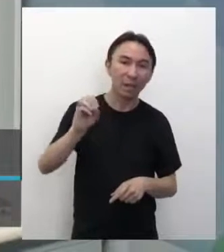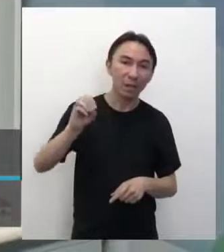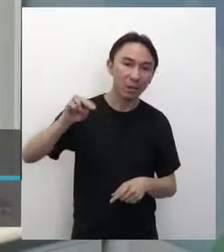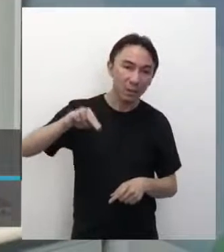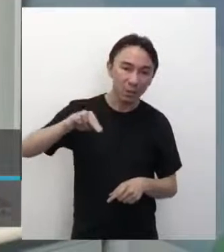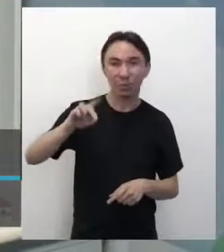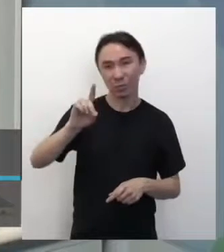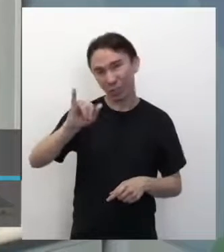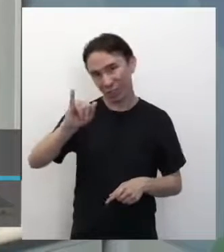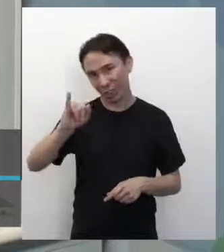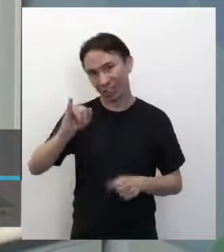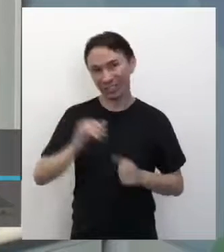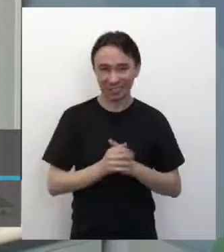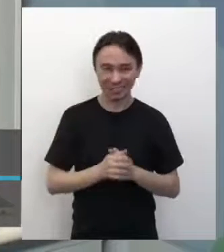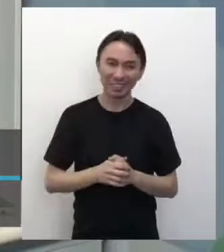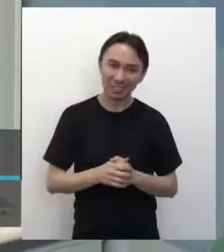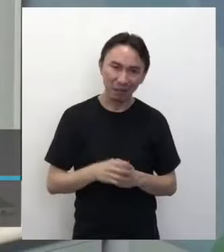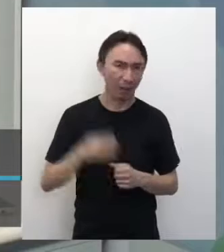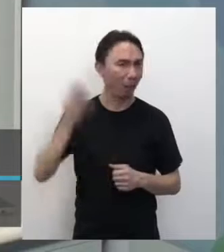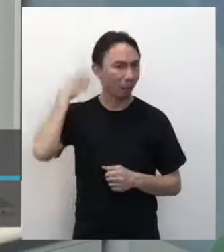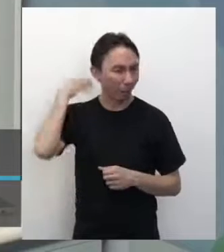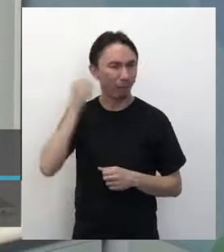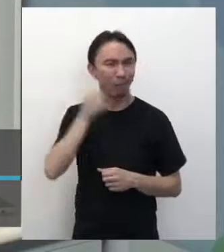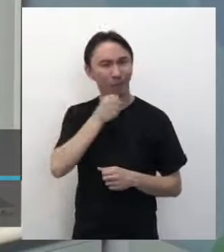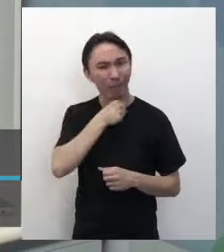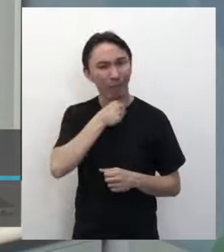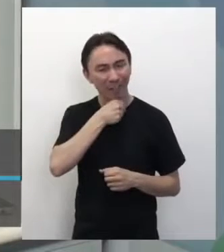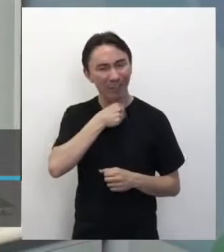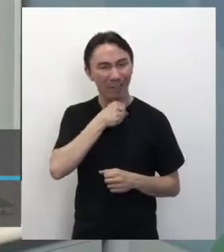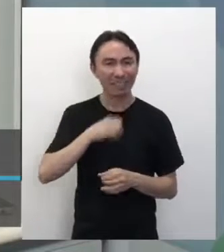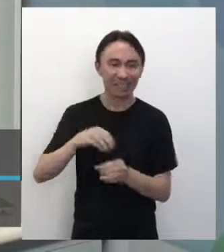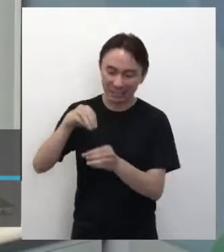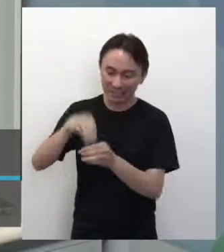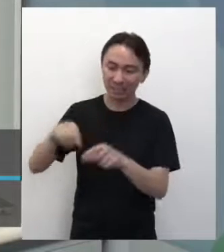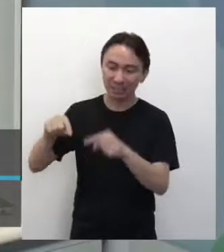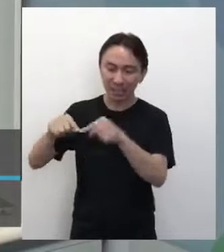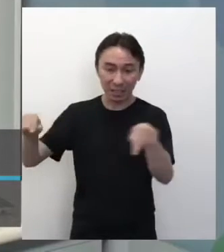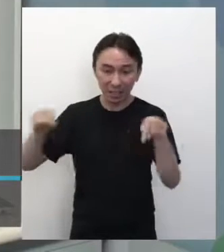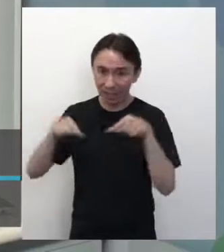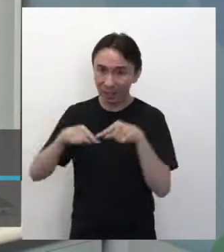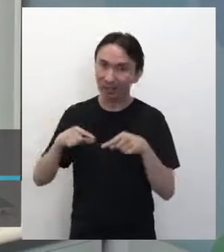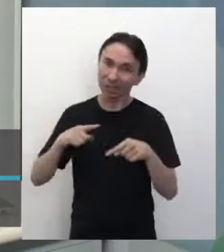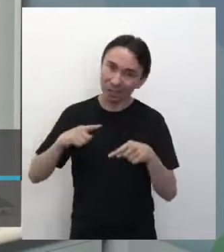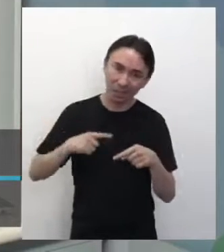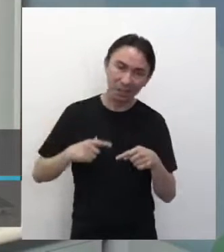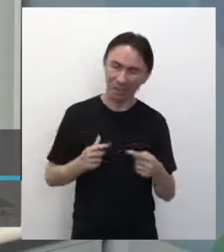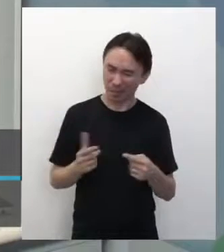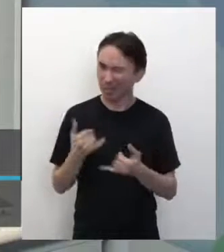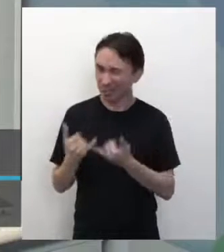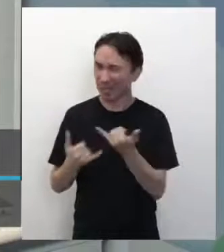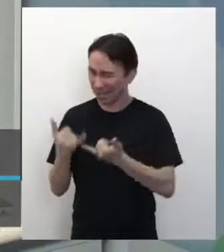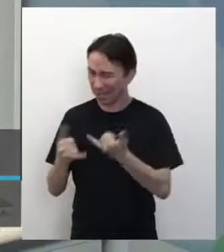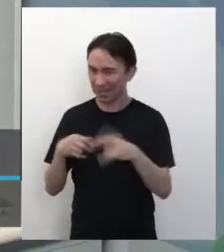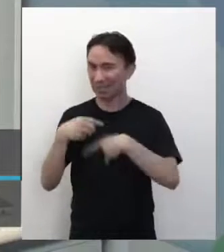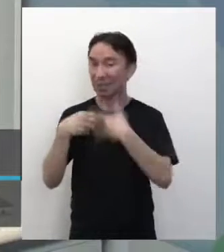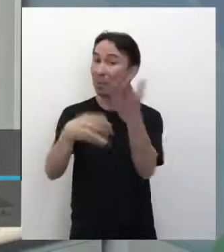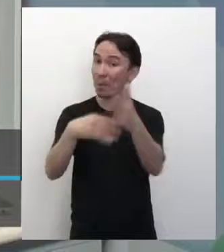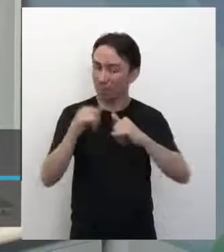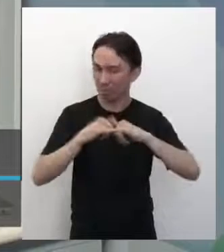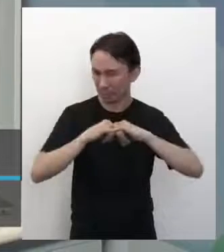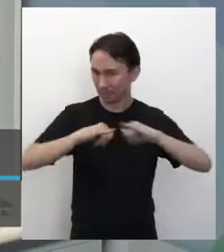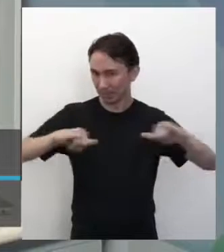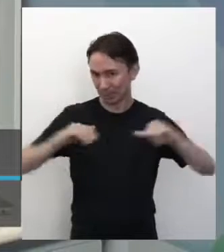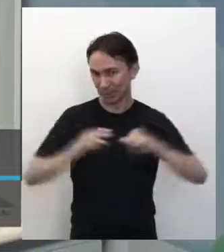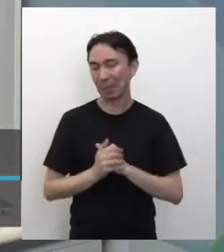Pro Milena. E dentro da nossa sala nós temos uma brincadeira com Jane e Erondi. Depois eu conto para vocês. Vou guardar. Vamos